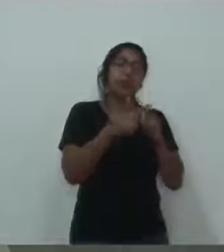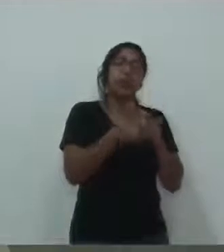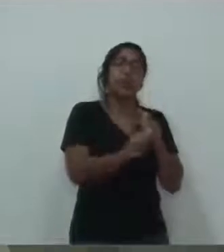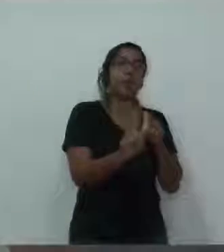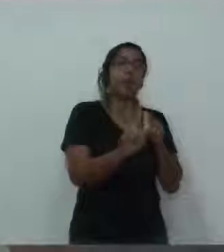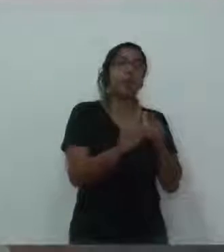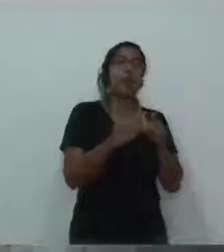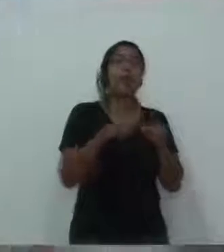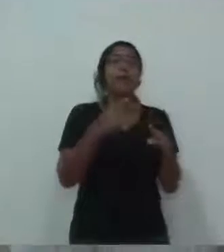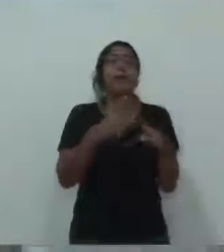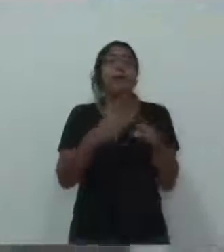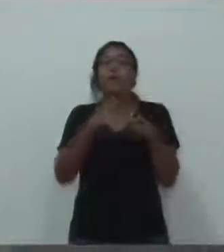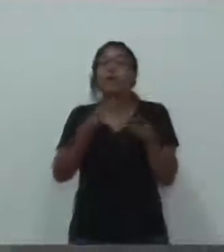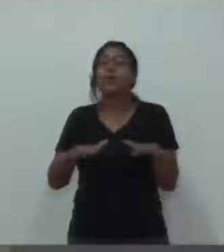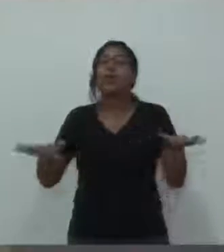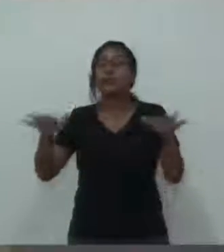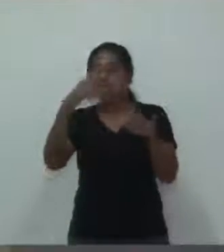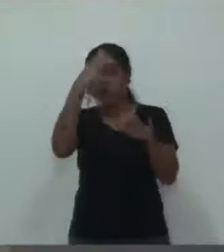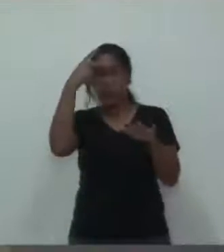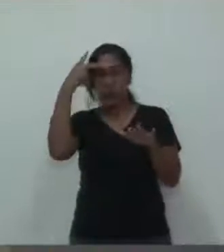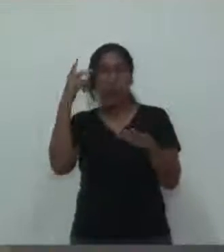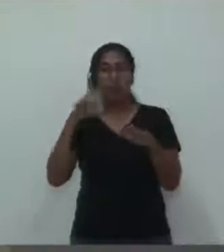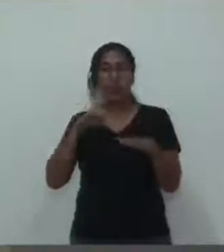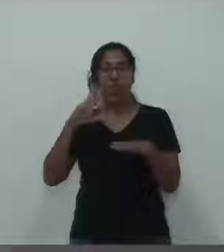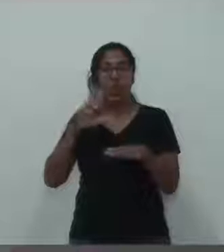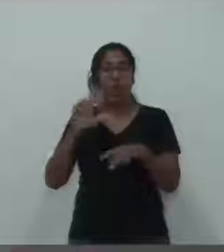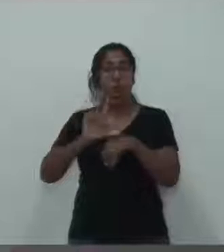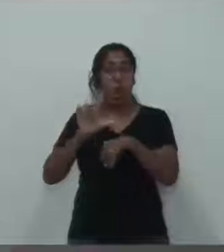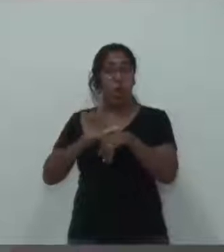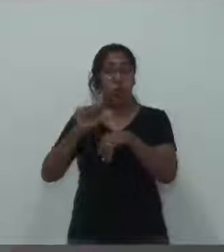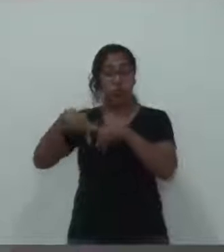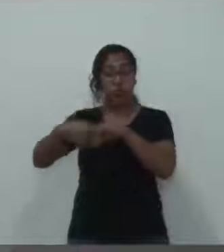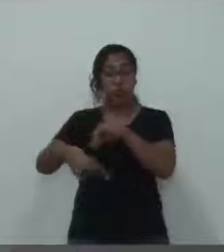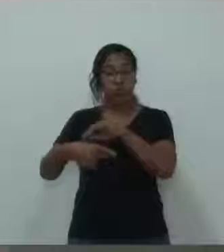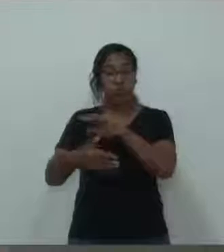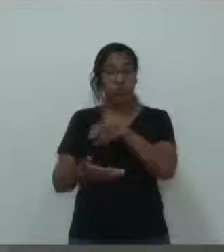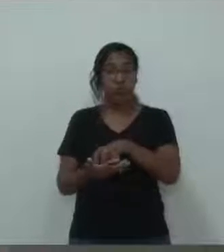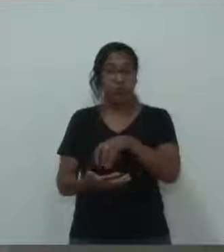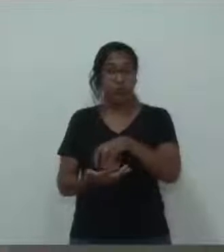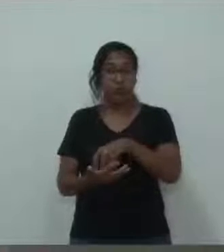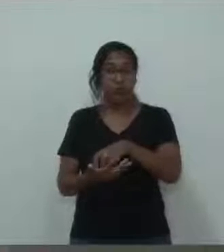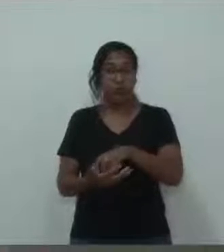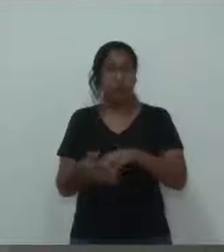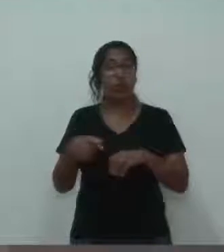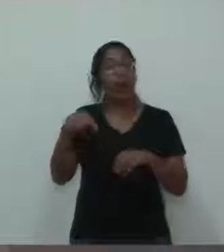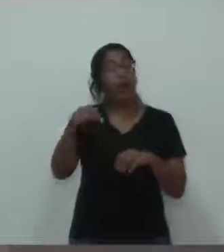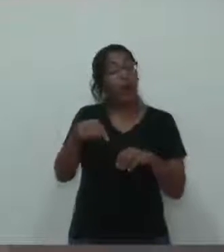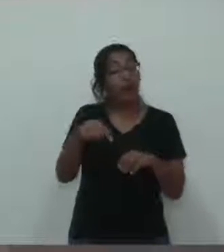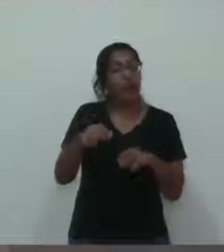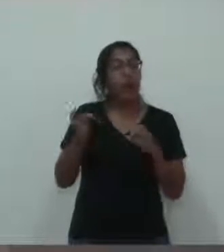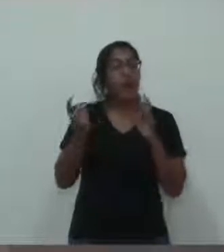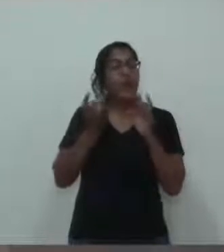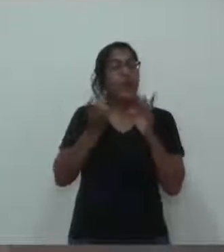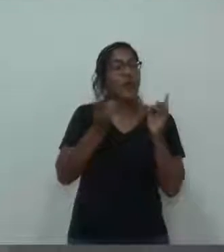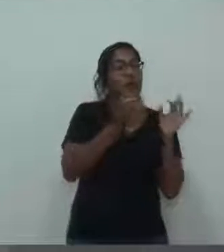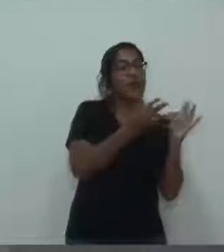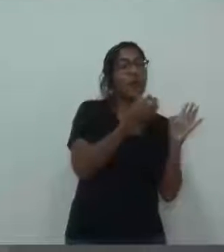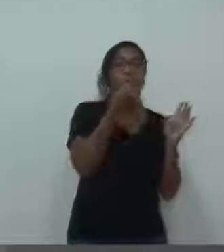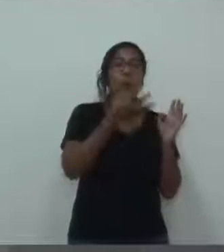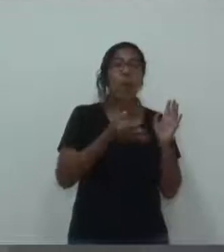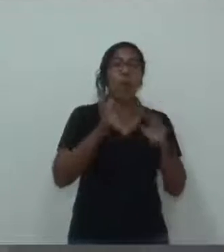consciência maior, aí, de repente, das suas necessidades no centro, que o comércio, inclusive, é um dos coração da cidade, né, gera